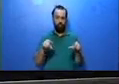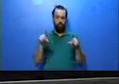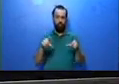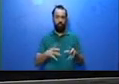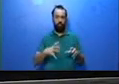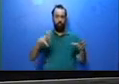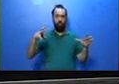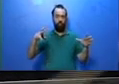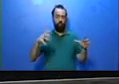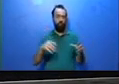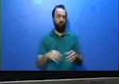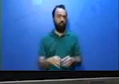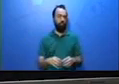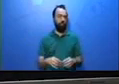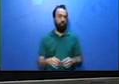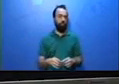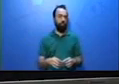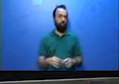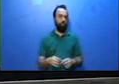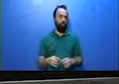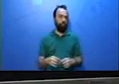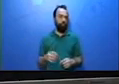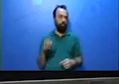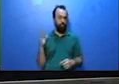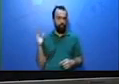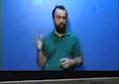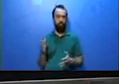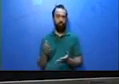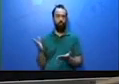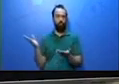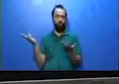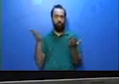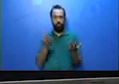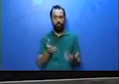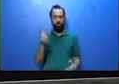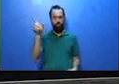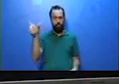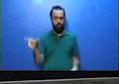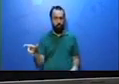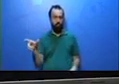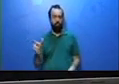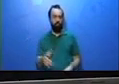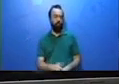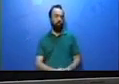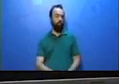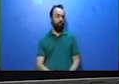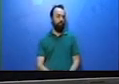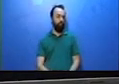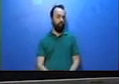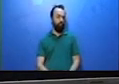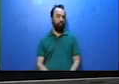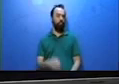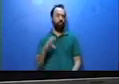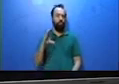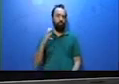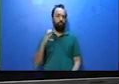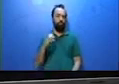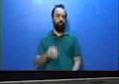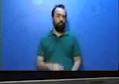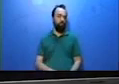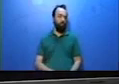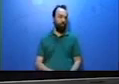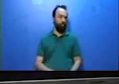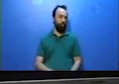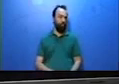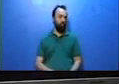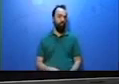Amplificador, a lista do M, e convite, do N. Letra C.